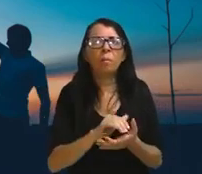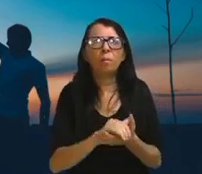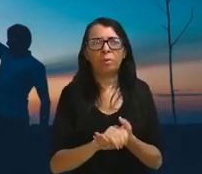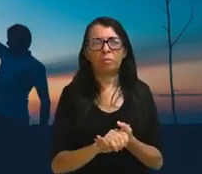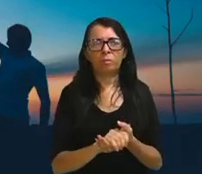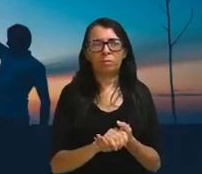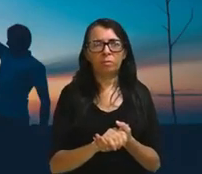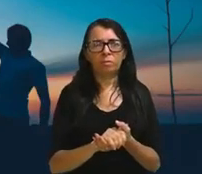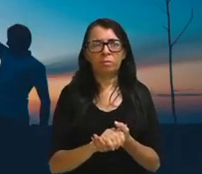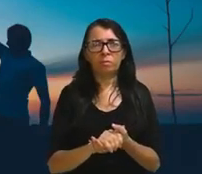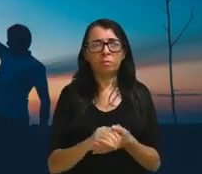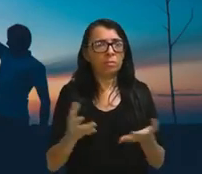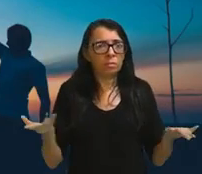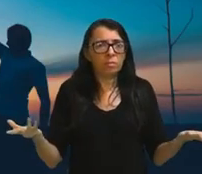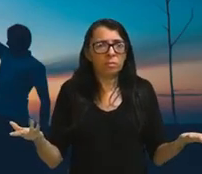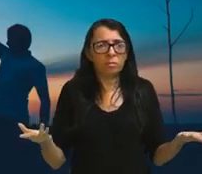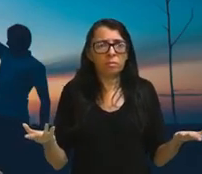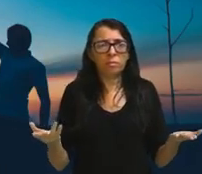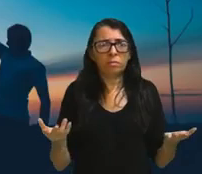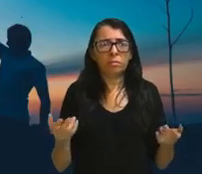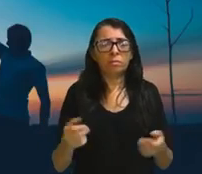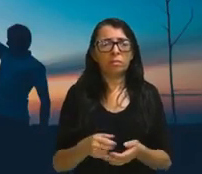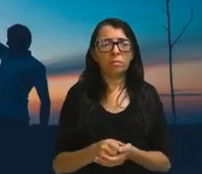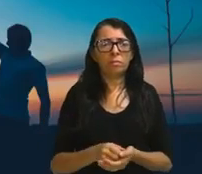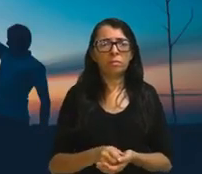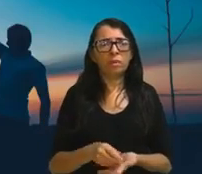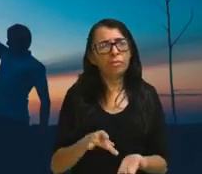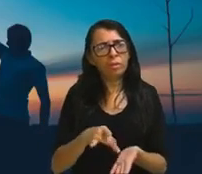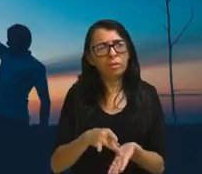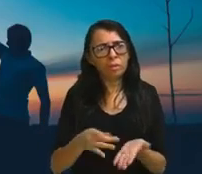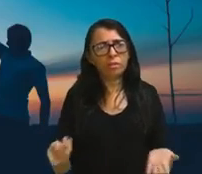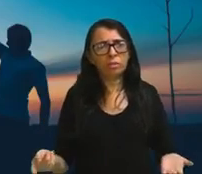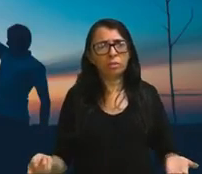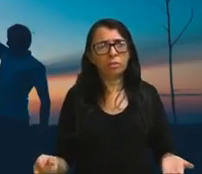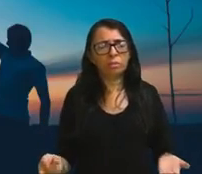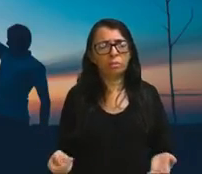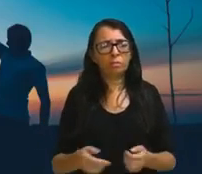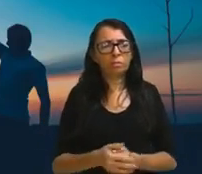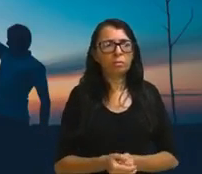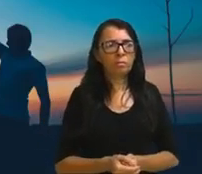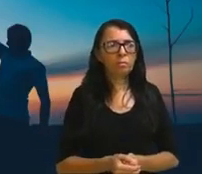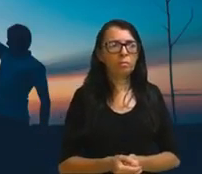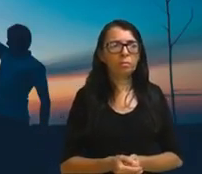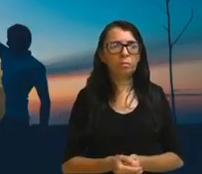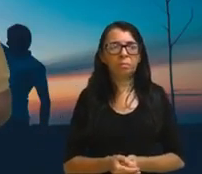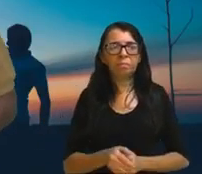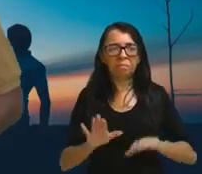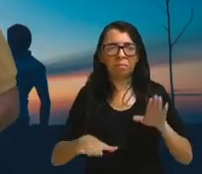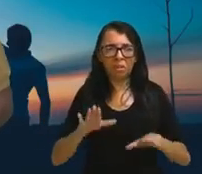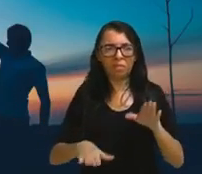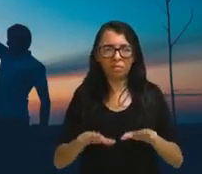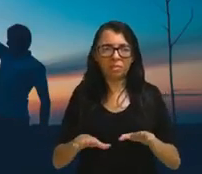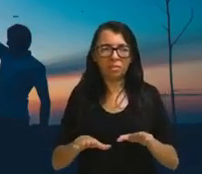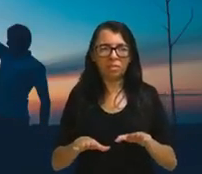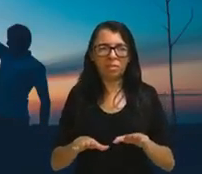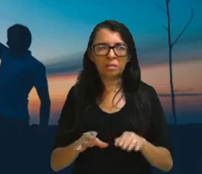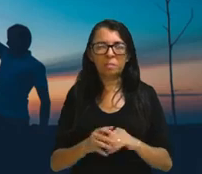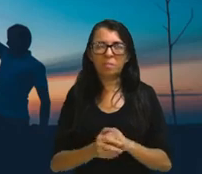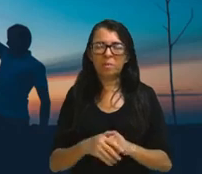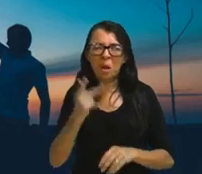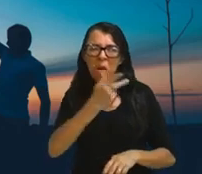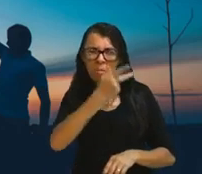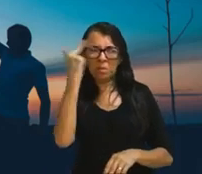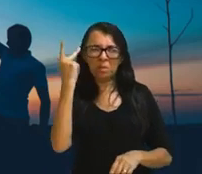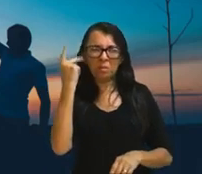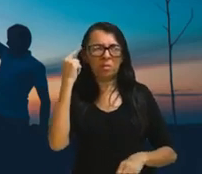adianta você tentar resolver com as suas forças próprias. Não adianta você querer que as coisas